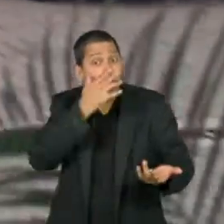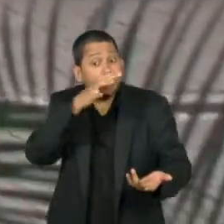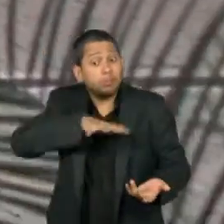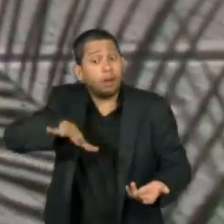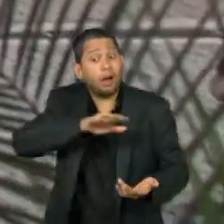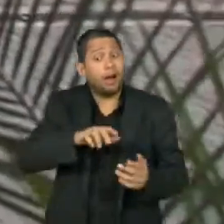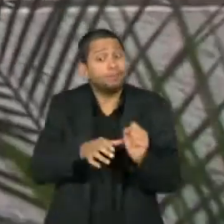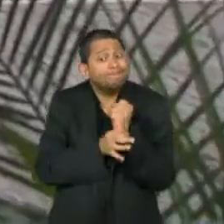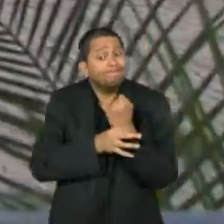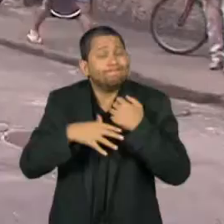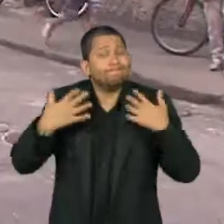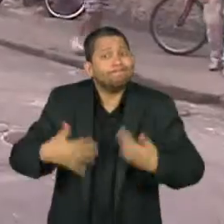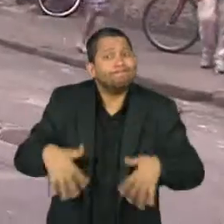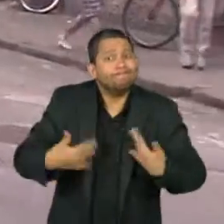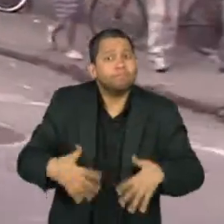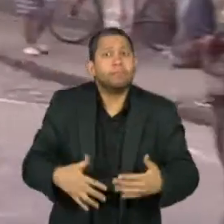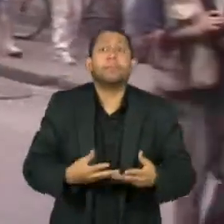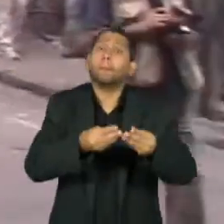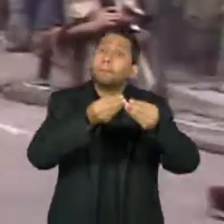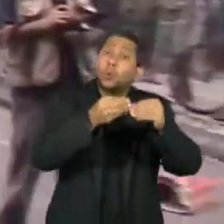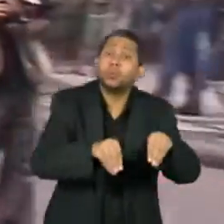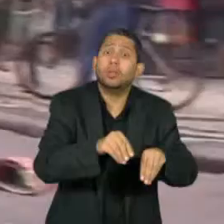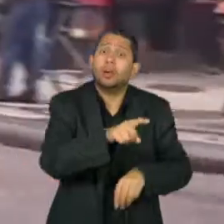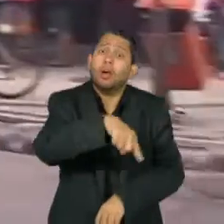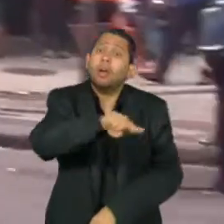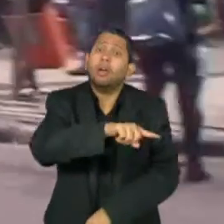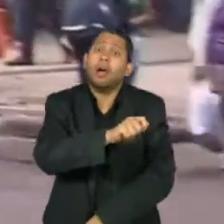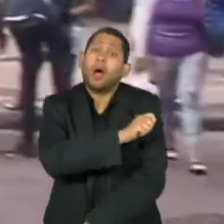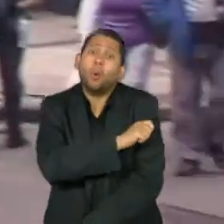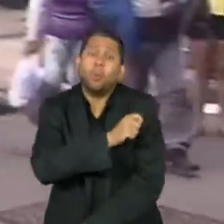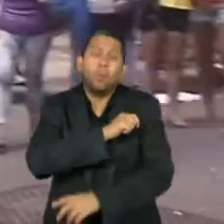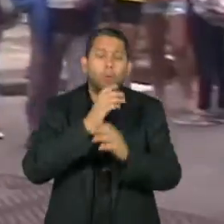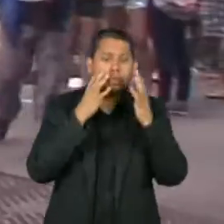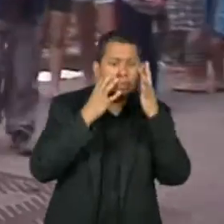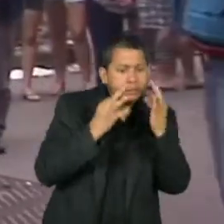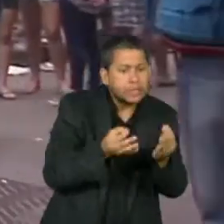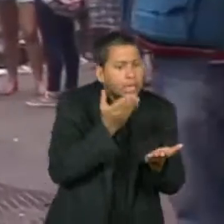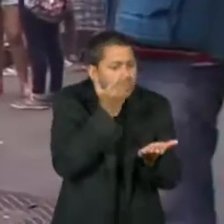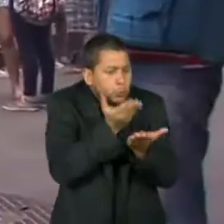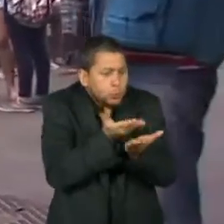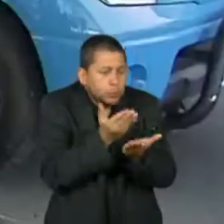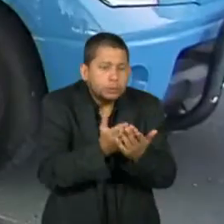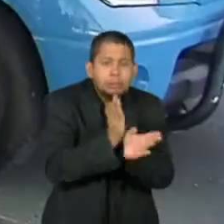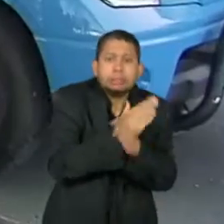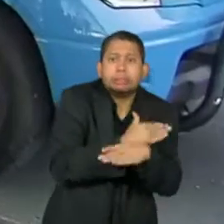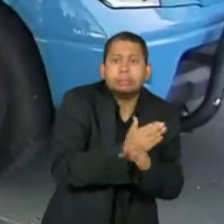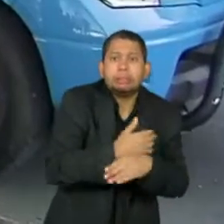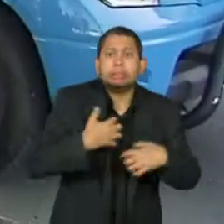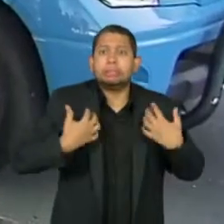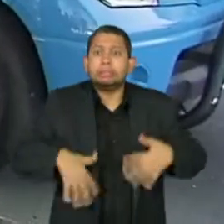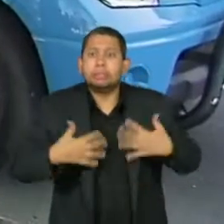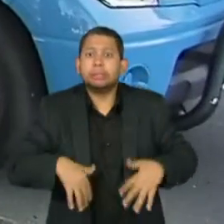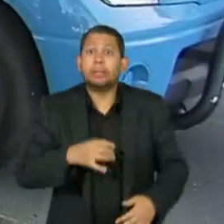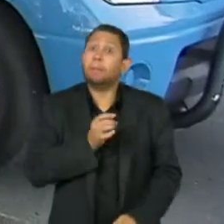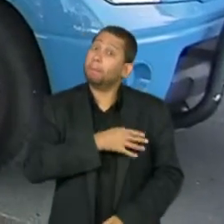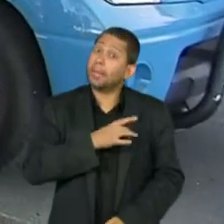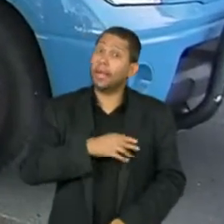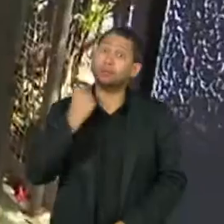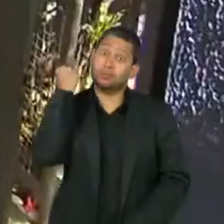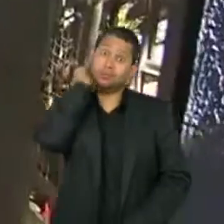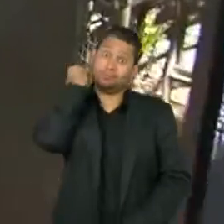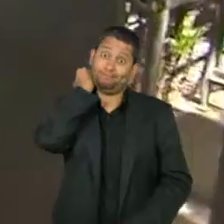cenário afeta diretamente a capacidade de foco e de atenção dos estudantes, provoca medo e